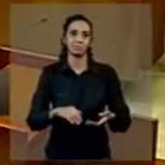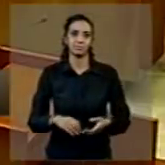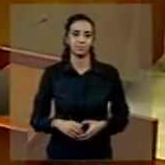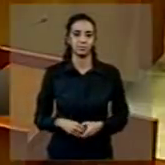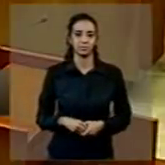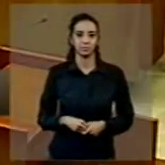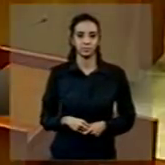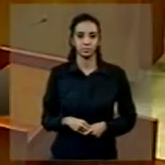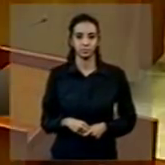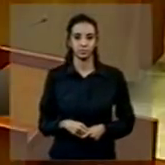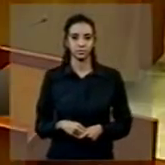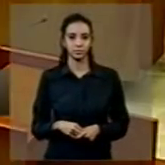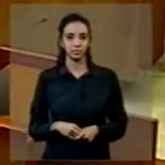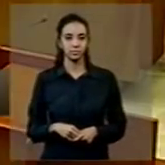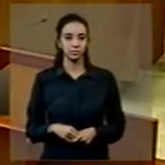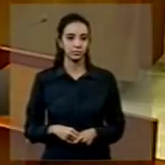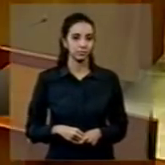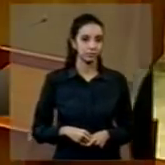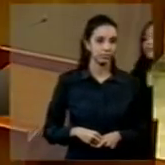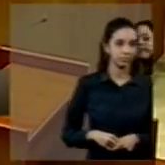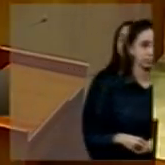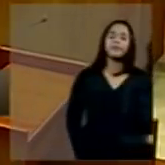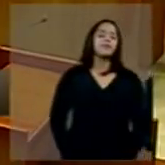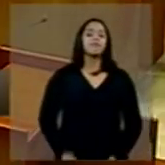Ministro Lewandowski. Pois não. Então, senhor presidente,